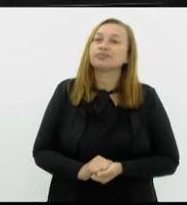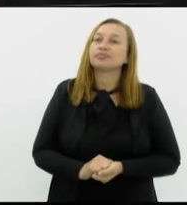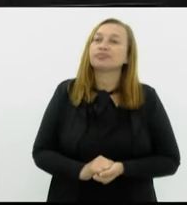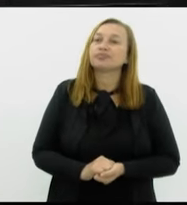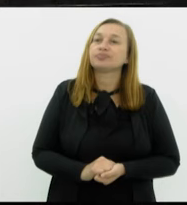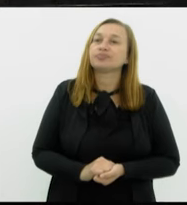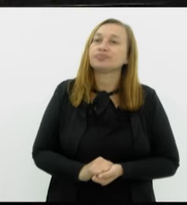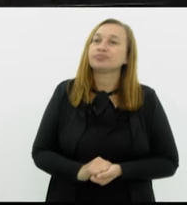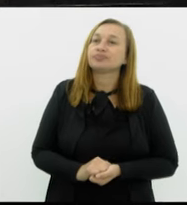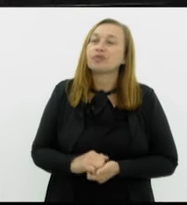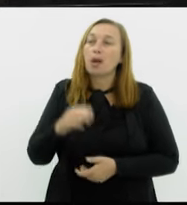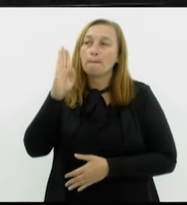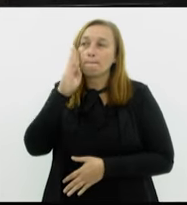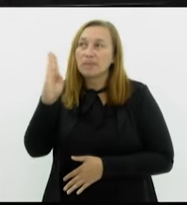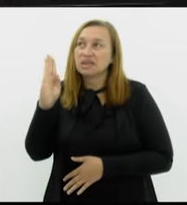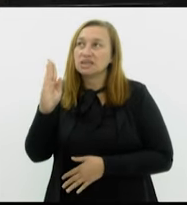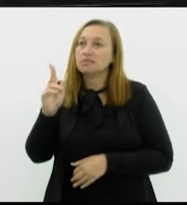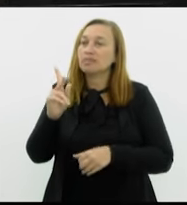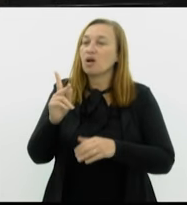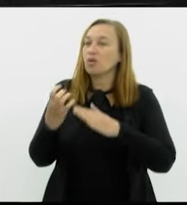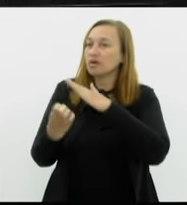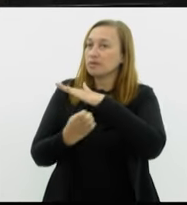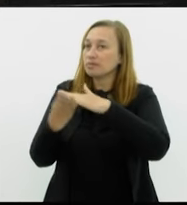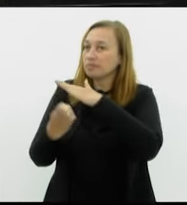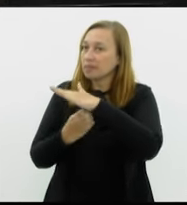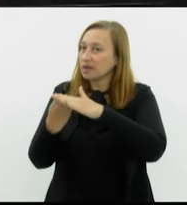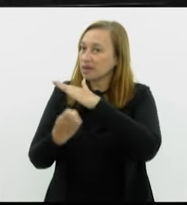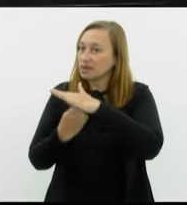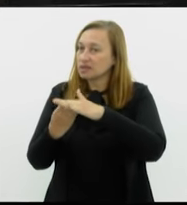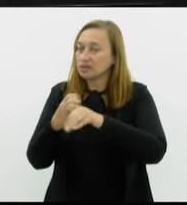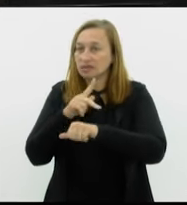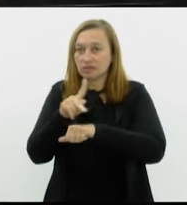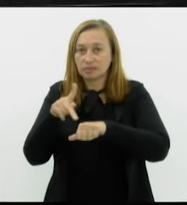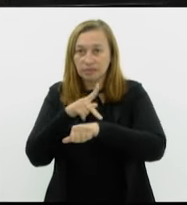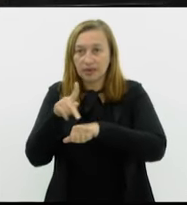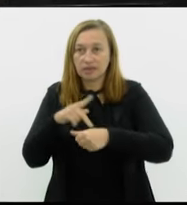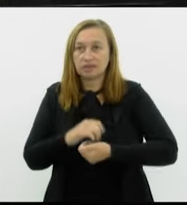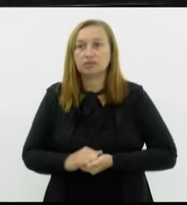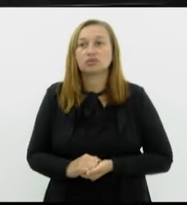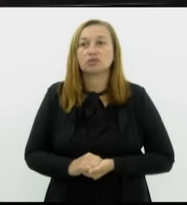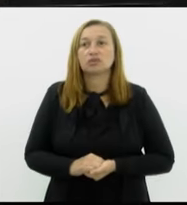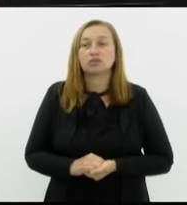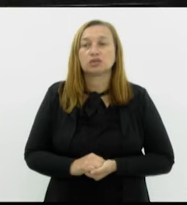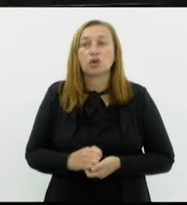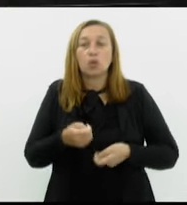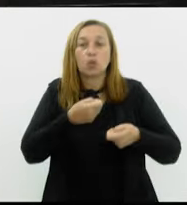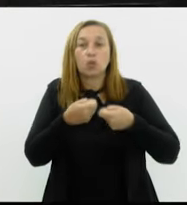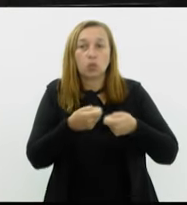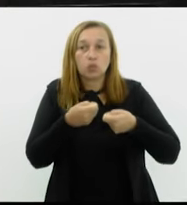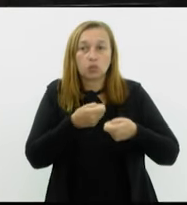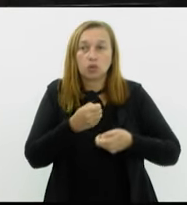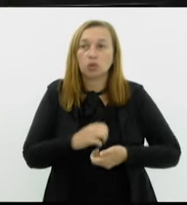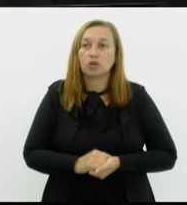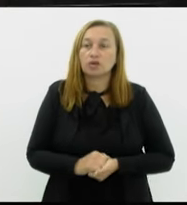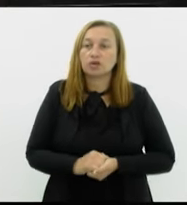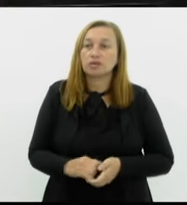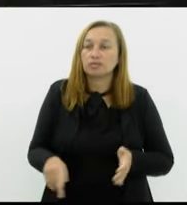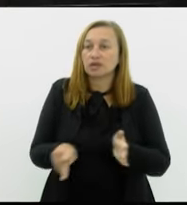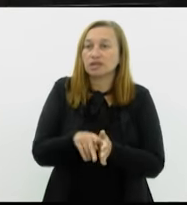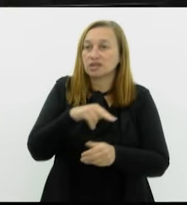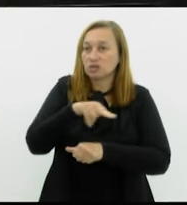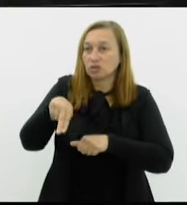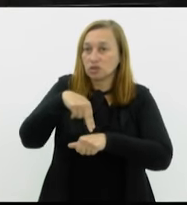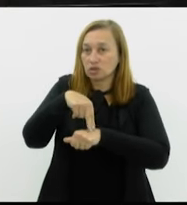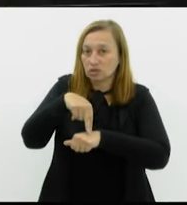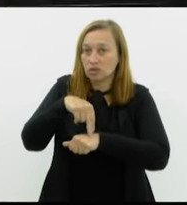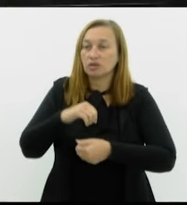a principal empresa estatal deste país, que o controle acionário é da União.